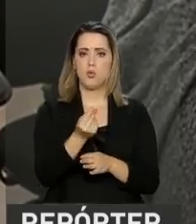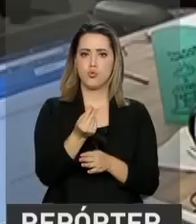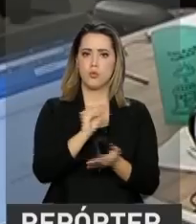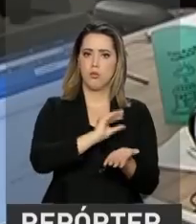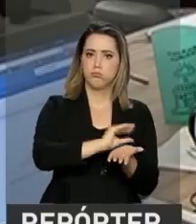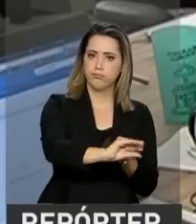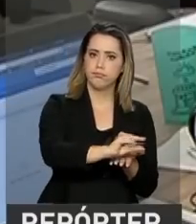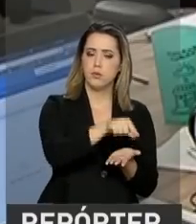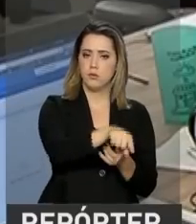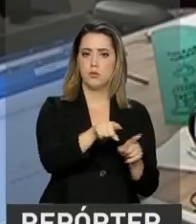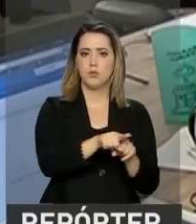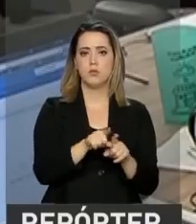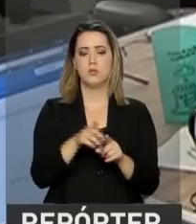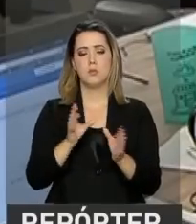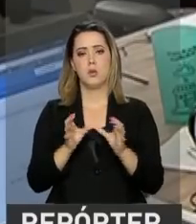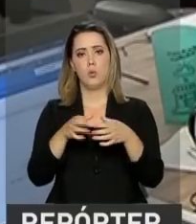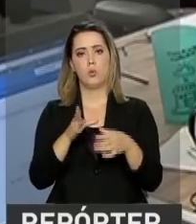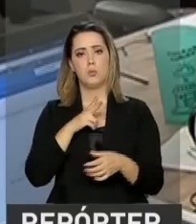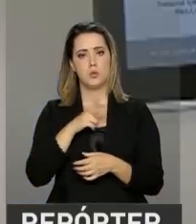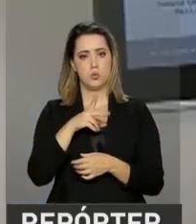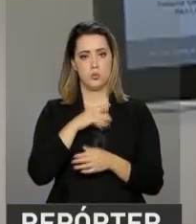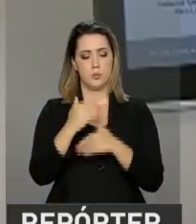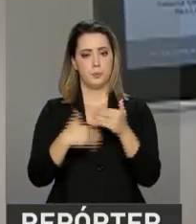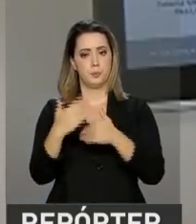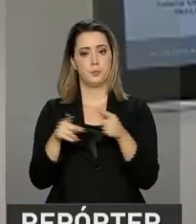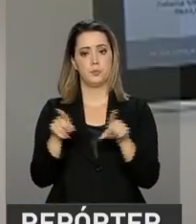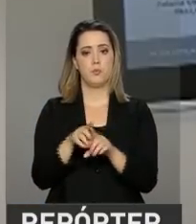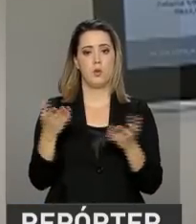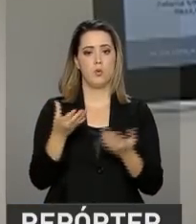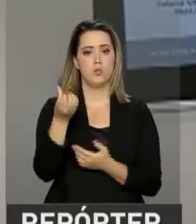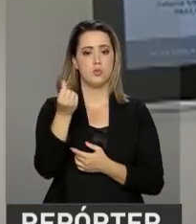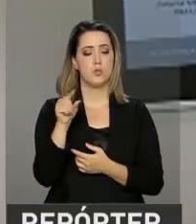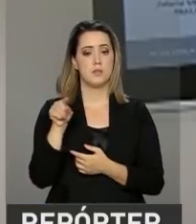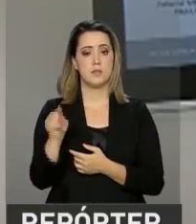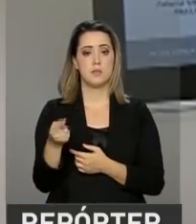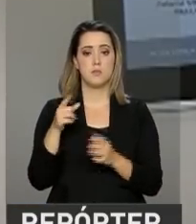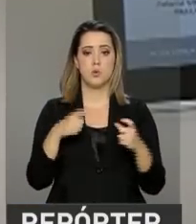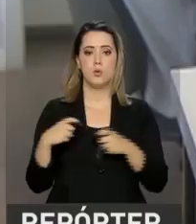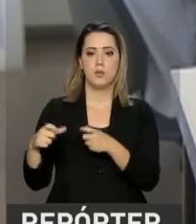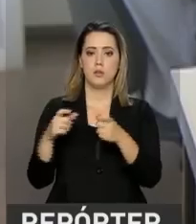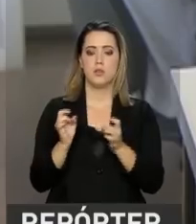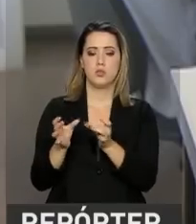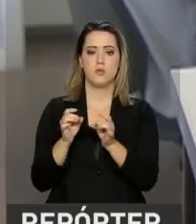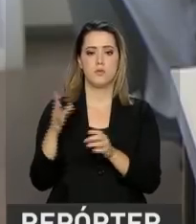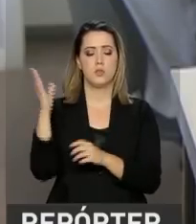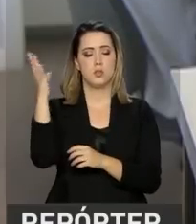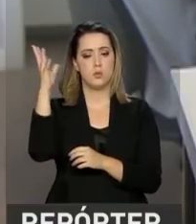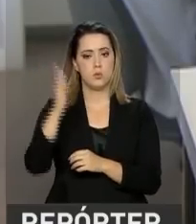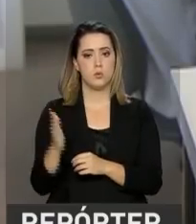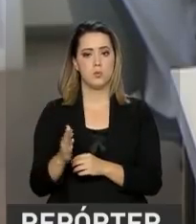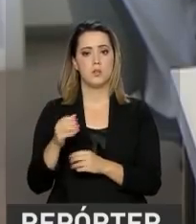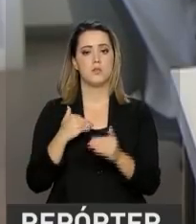ideia e também um programa privado de desenvolvimento a Startup atende 6.000 pontos de venda em todo o Brasil cresce em média